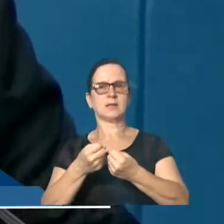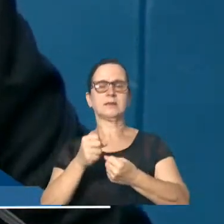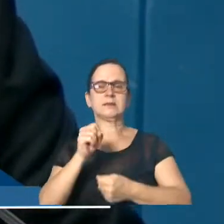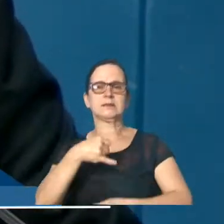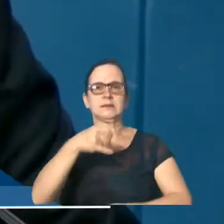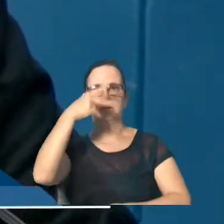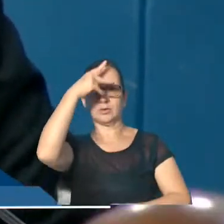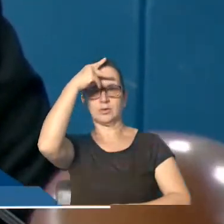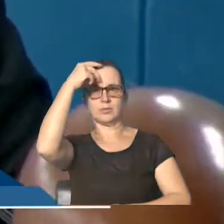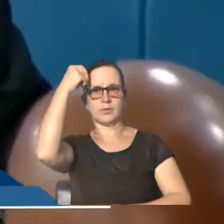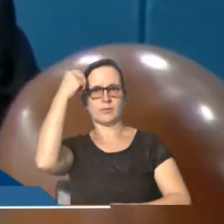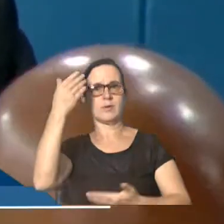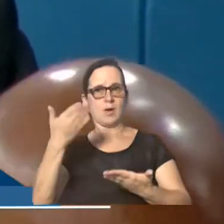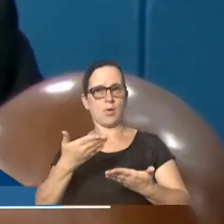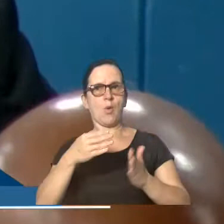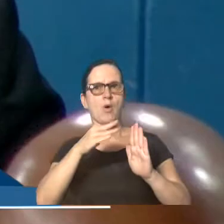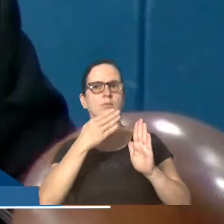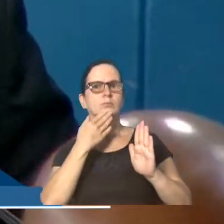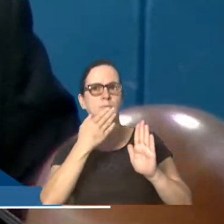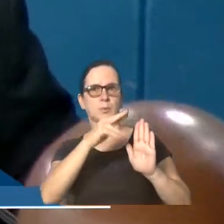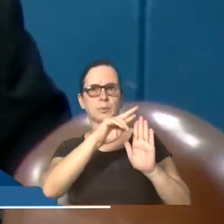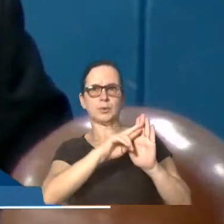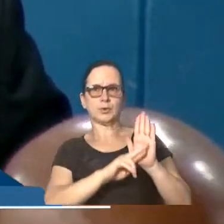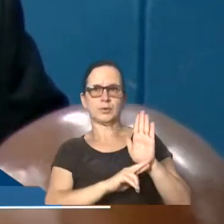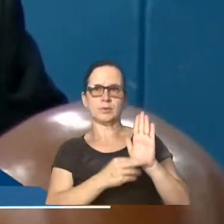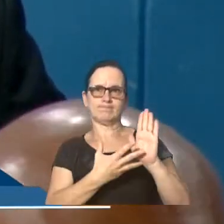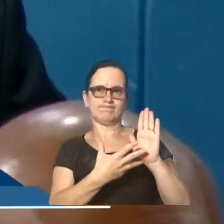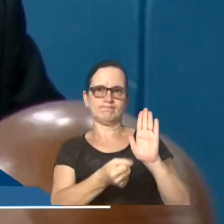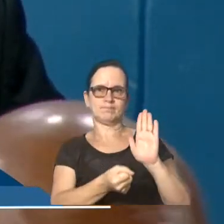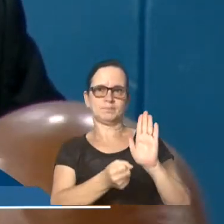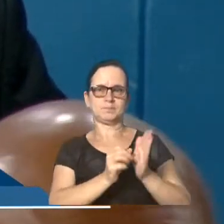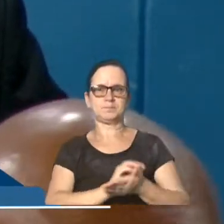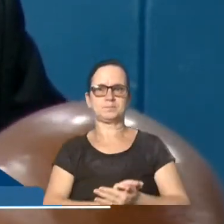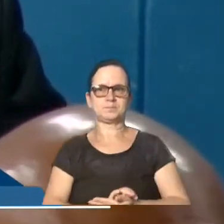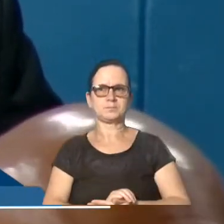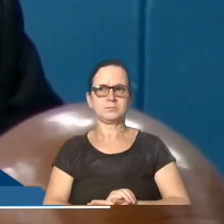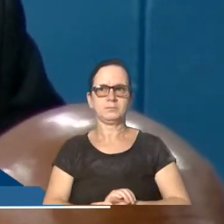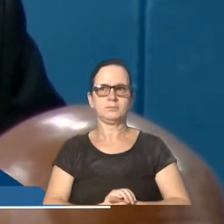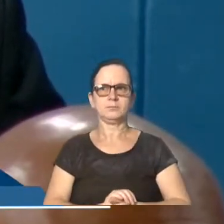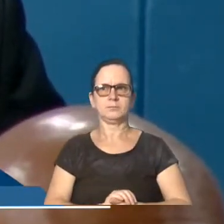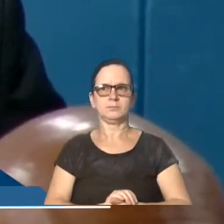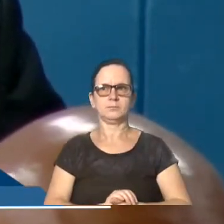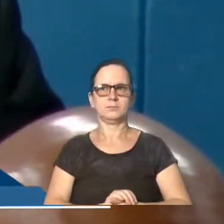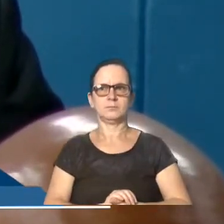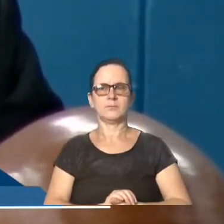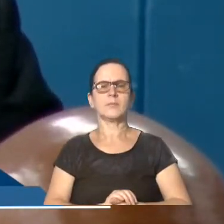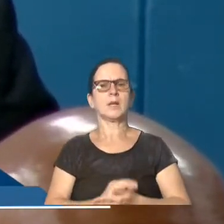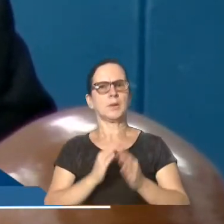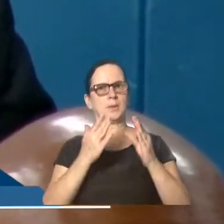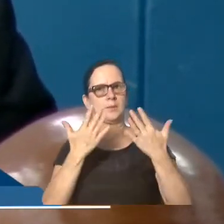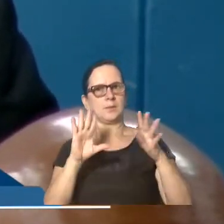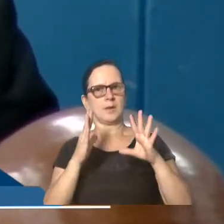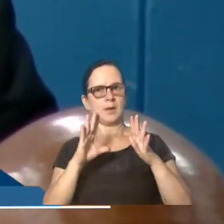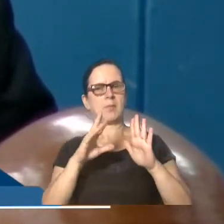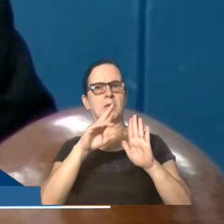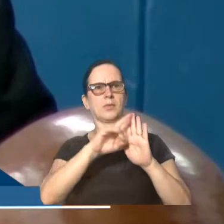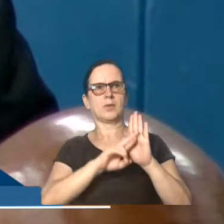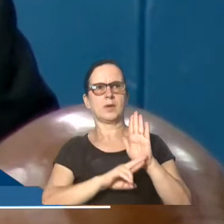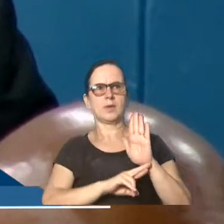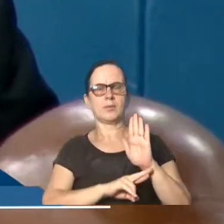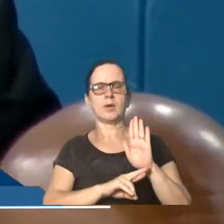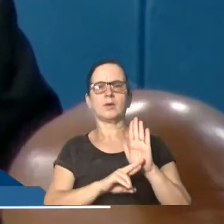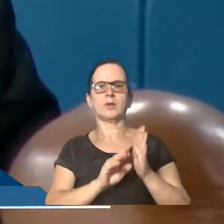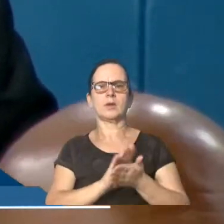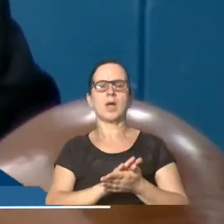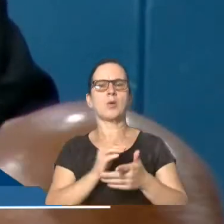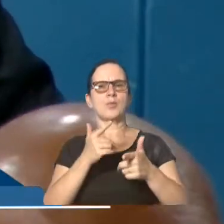dele, mas que cumpra agora através do seu pedido, assim, subscrito por todos nós. Mas parabéns pela propositura, realmente é